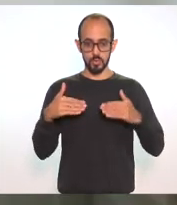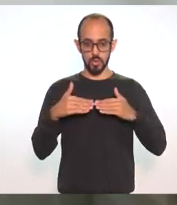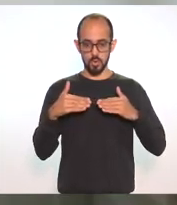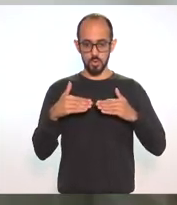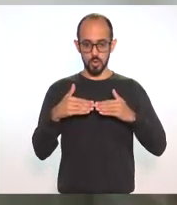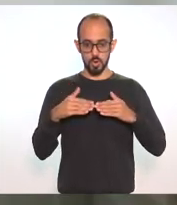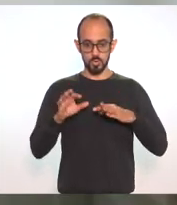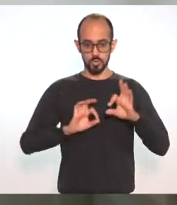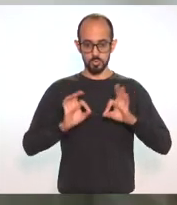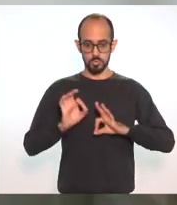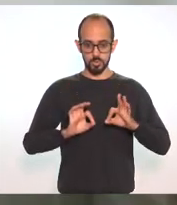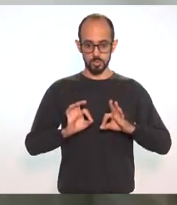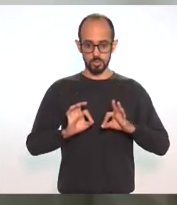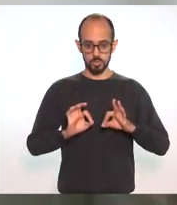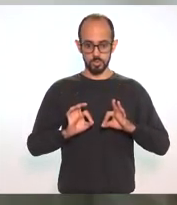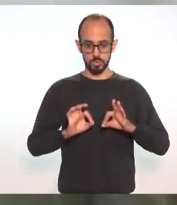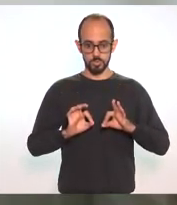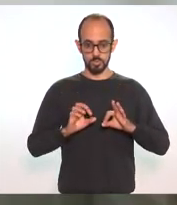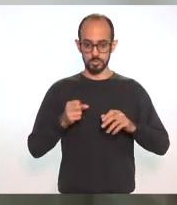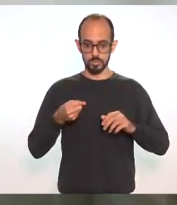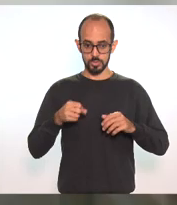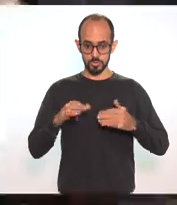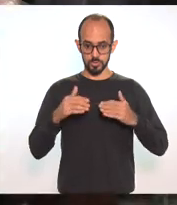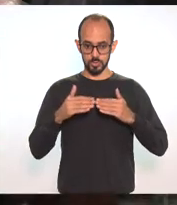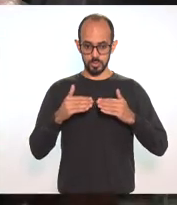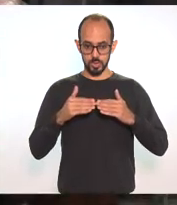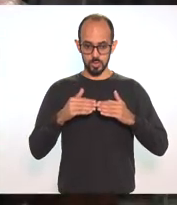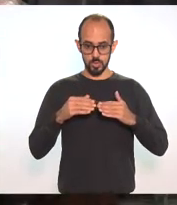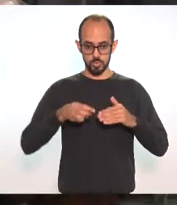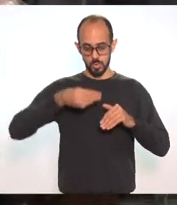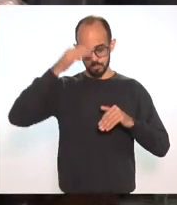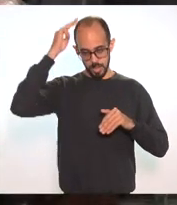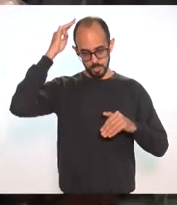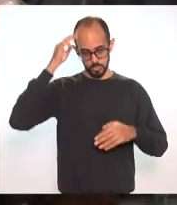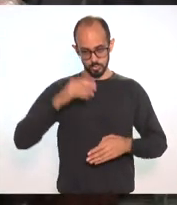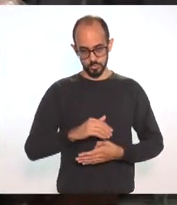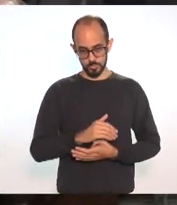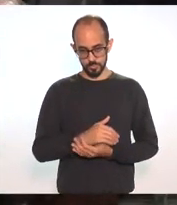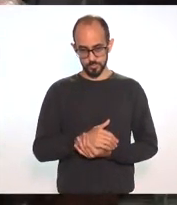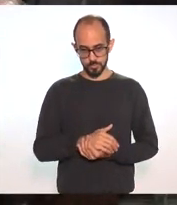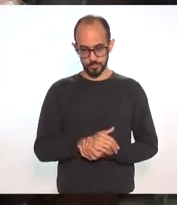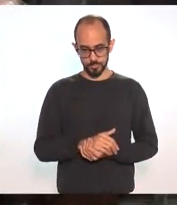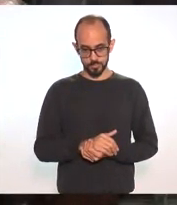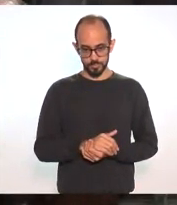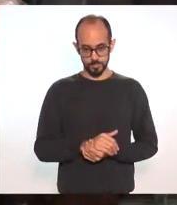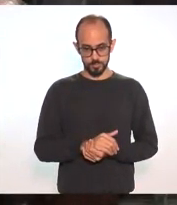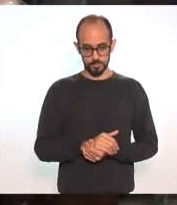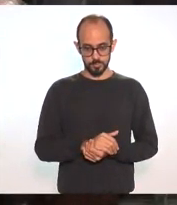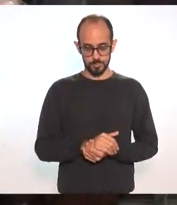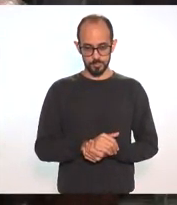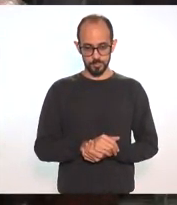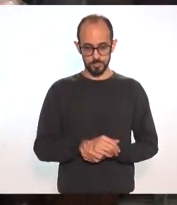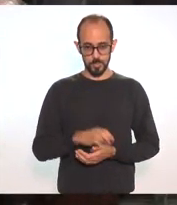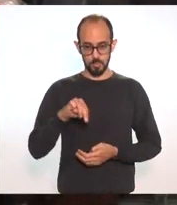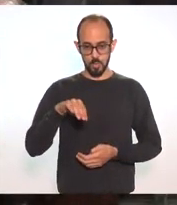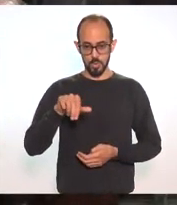para poder fazer a relatoria. Se for de acordo com o Márcio Pacheco. Eu já vou ligar para o Márcio. Enquanto isso, a deputada Mônica usa a palavra, por